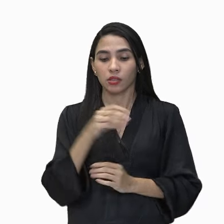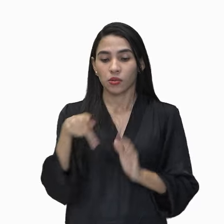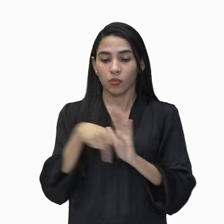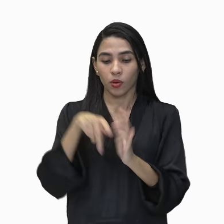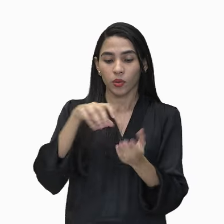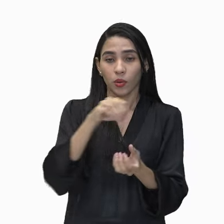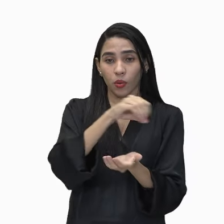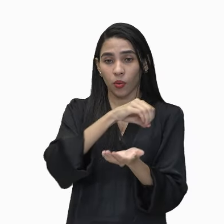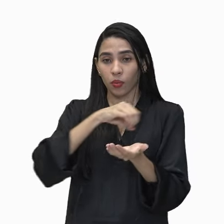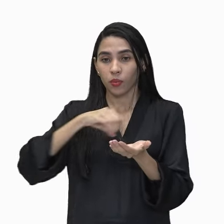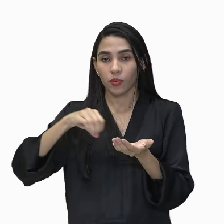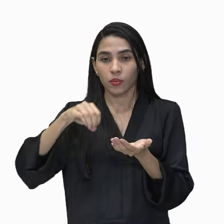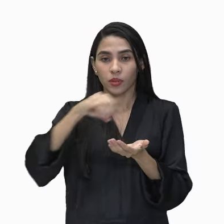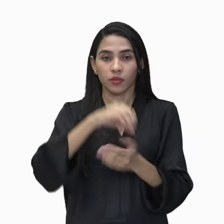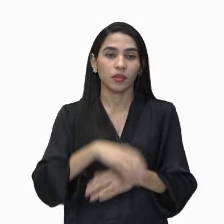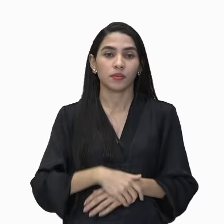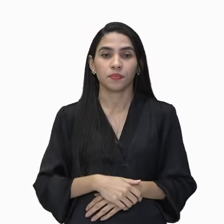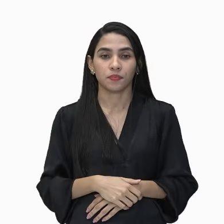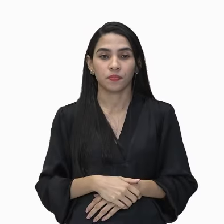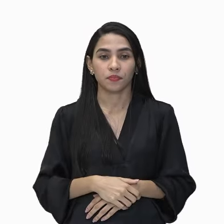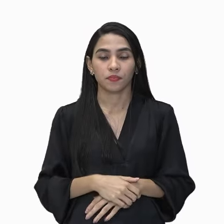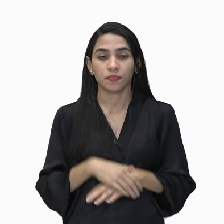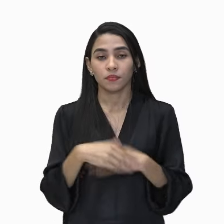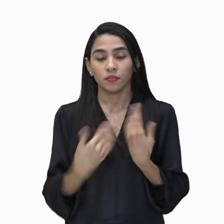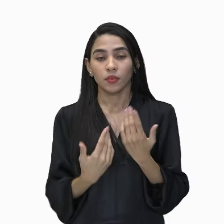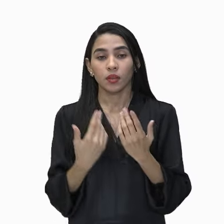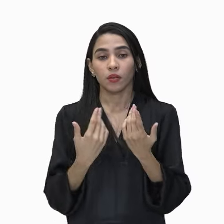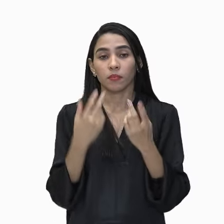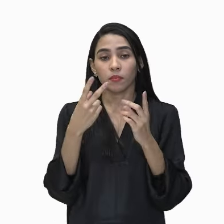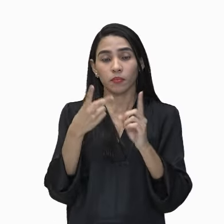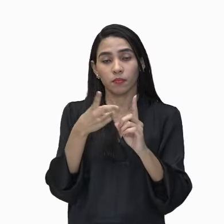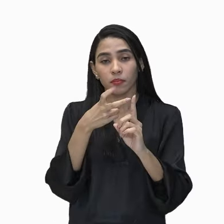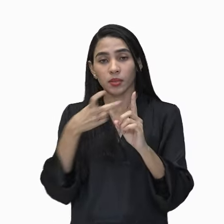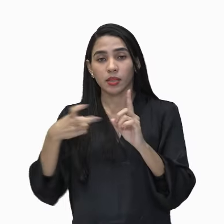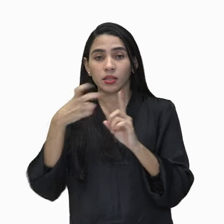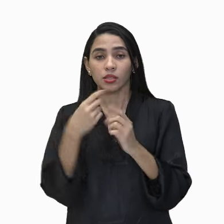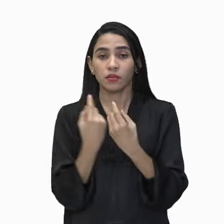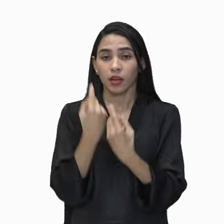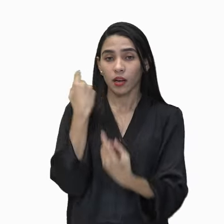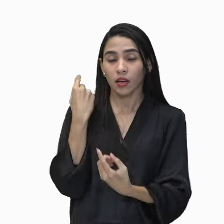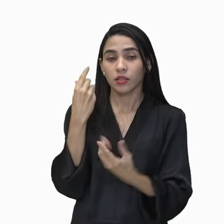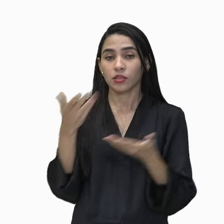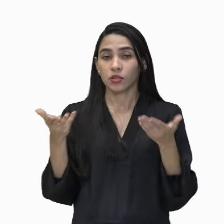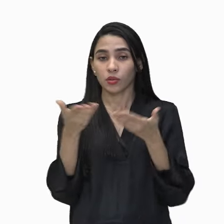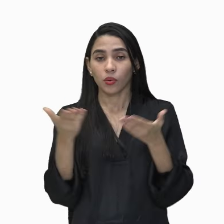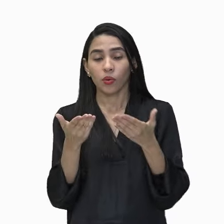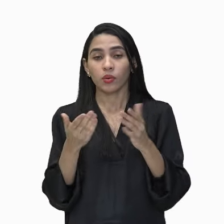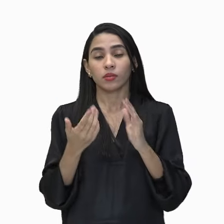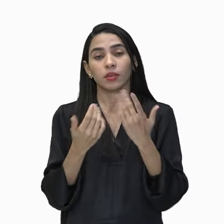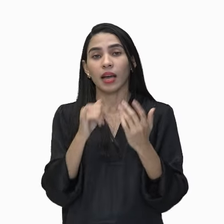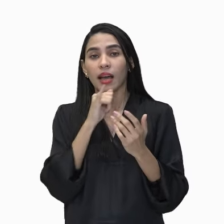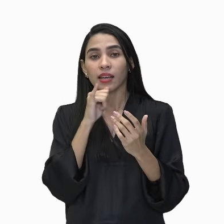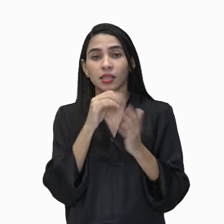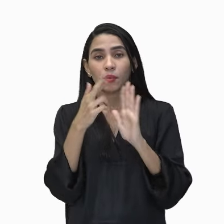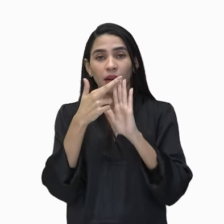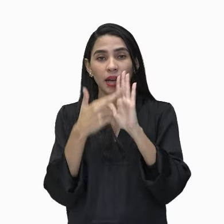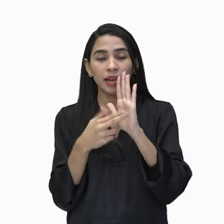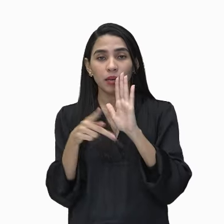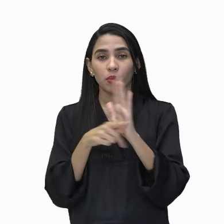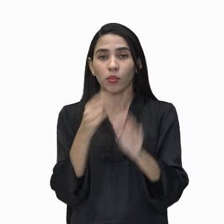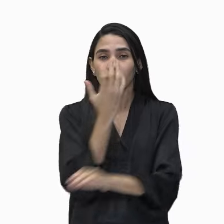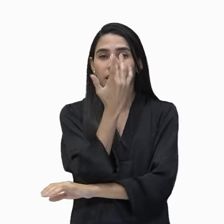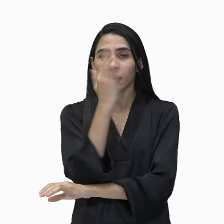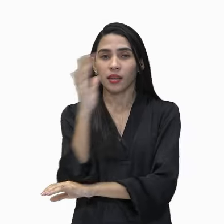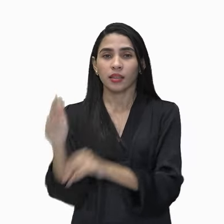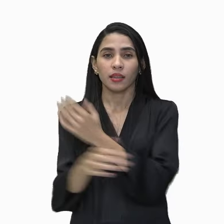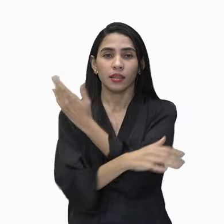universo. Aí, tanto na visão antiga como na medieval, as leis da natureza, mais lá no mundo antigo, né?